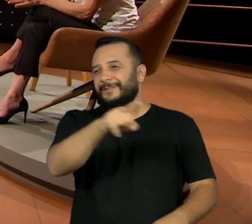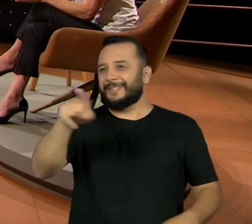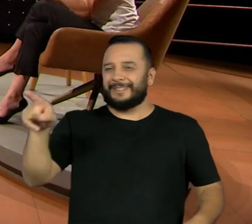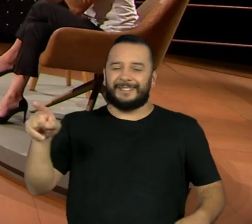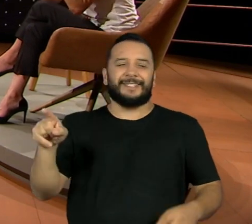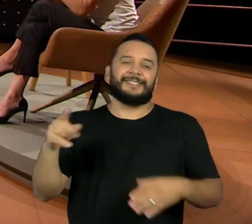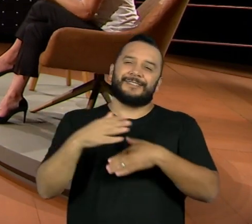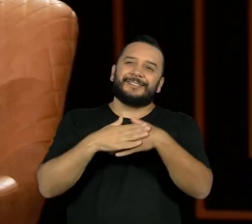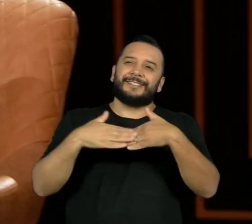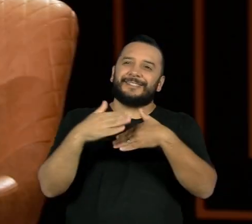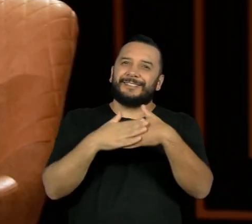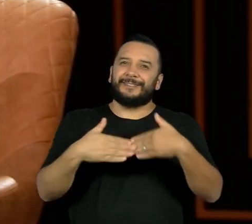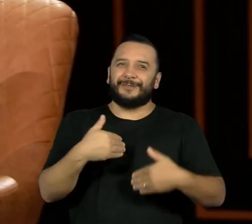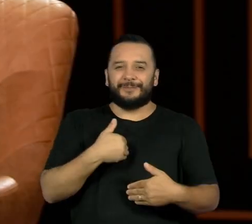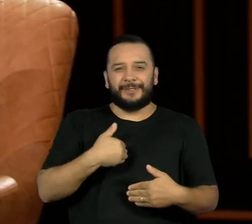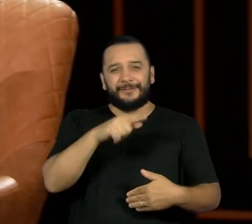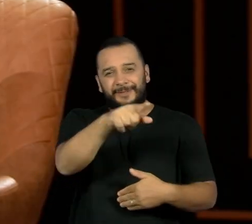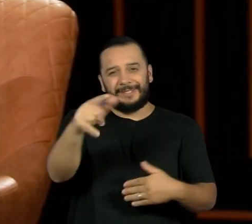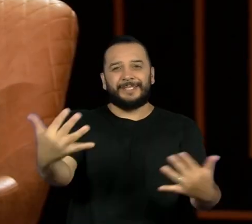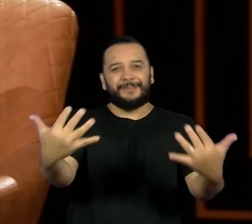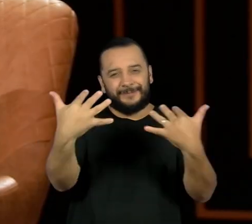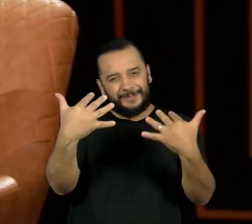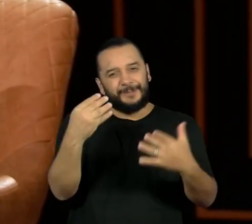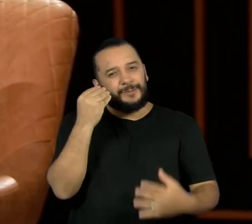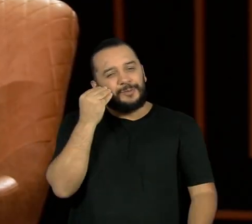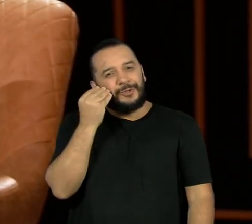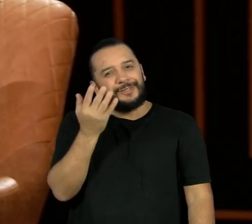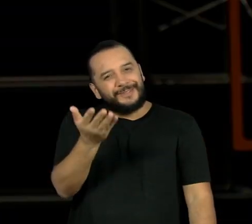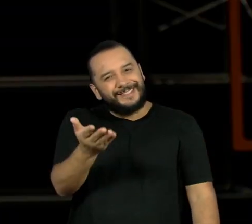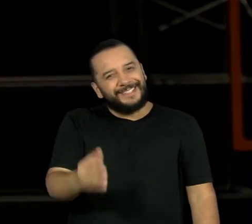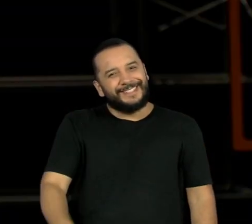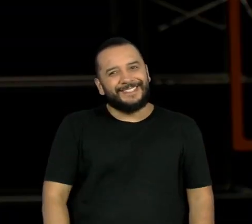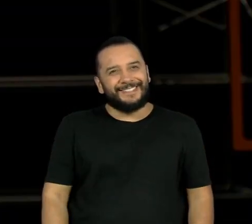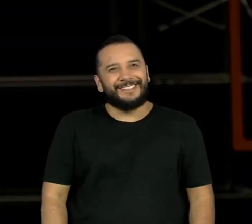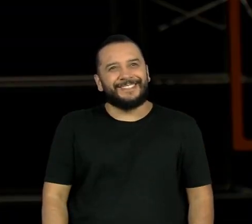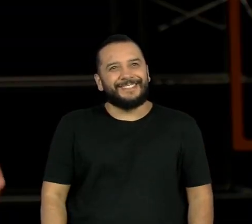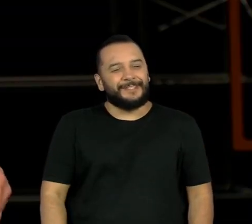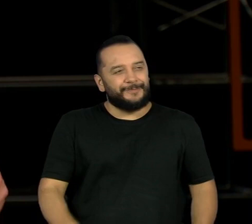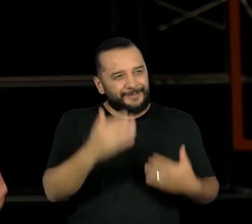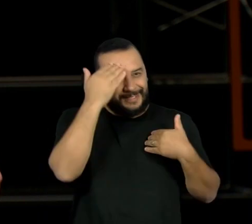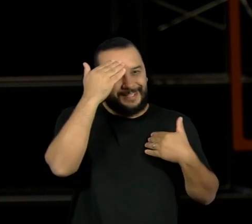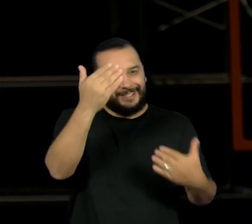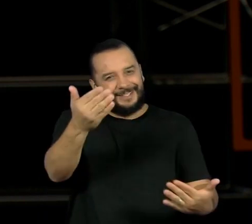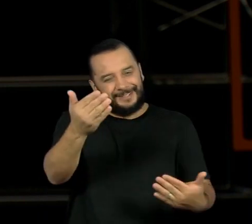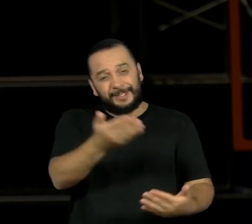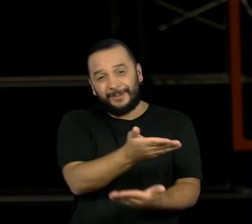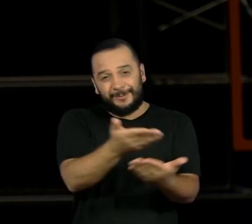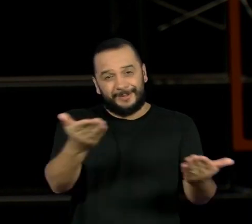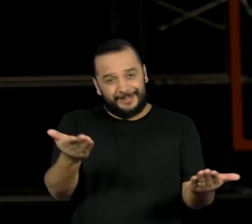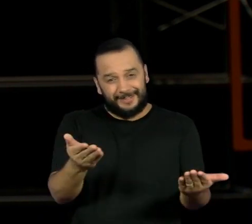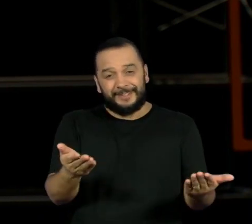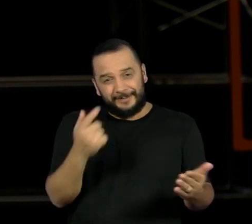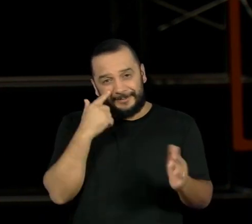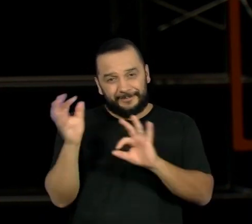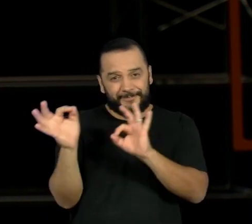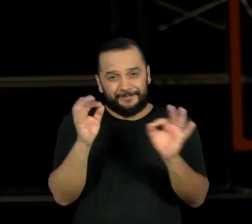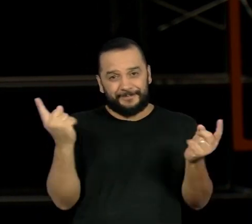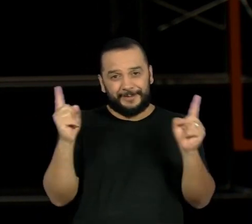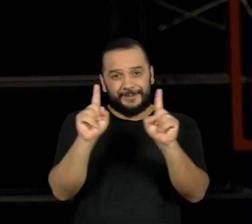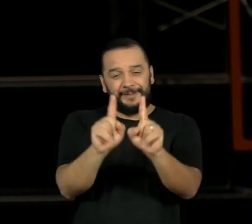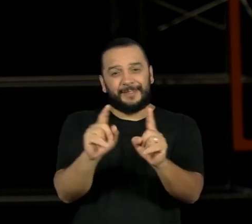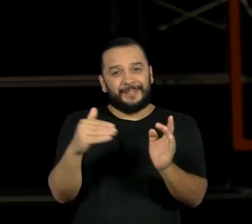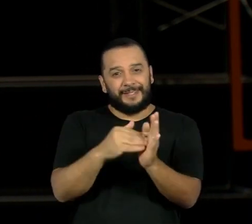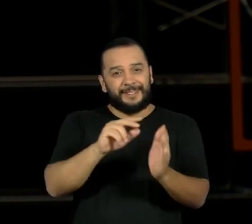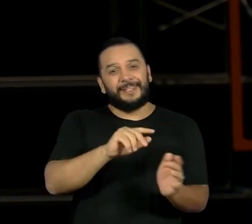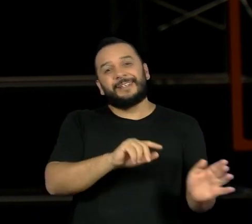gentis. Você que me assistiu, um beijo. Muito obrigado, Clarice. Muito obrigado a todos que nos acompanharam até agora e